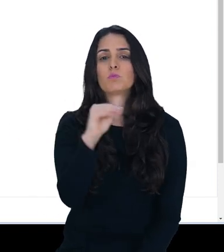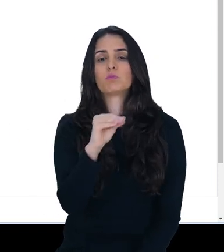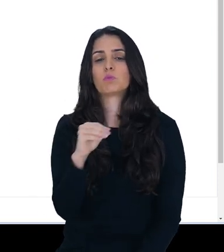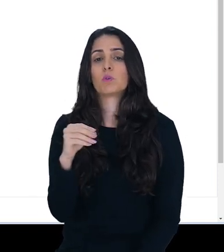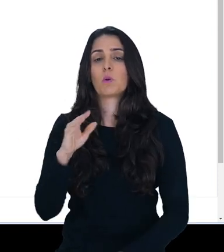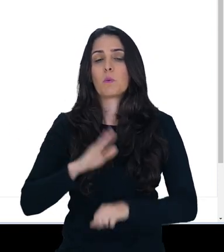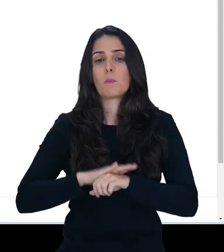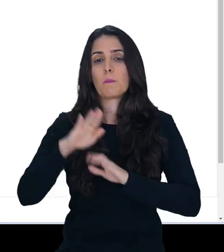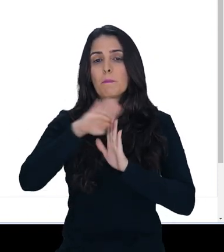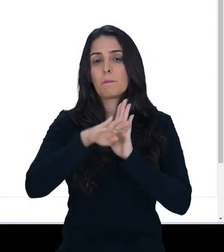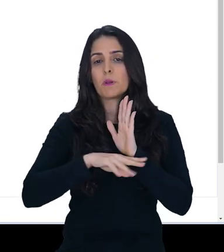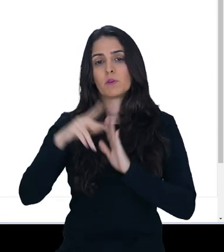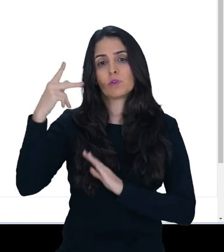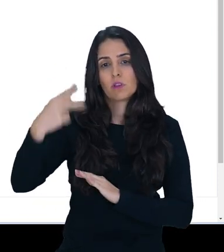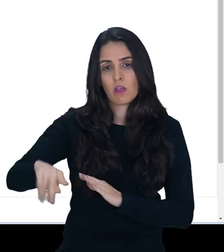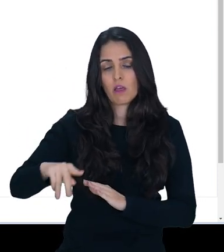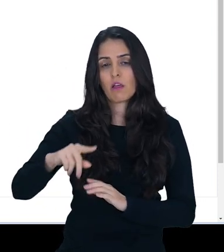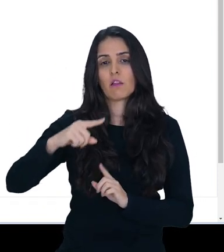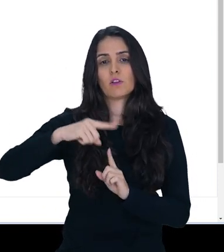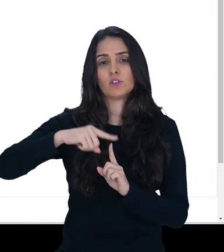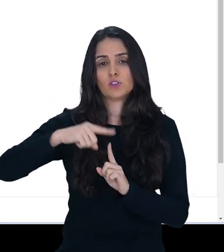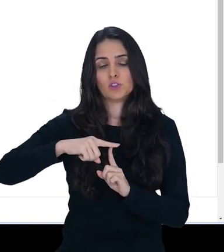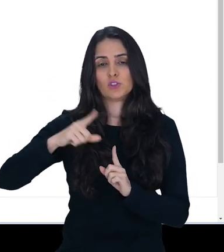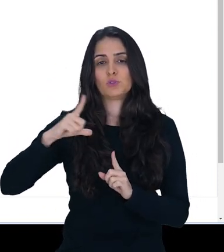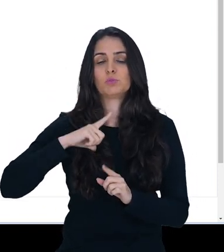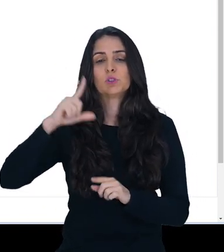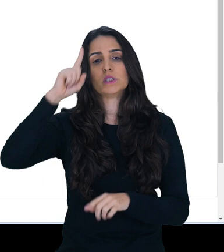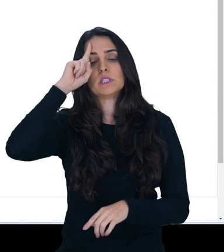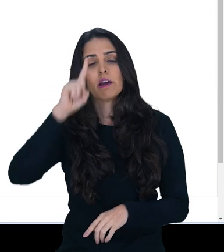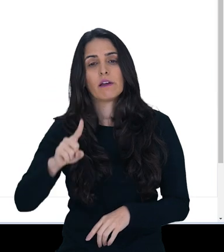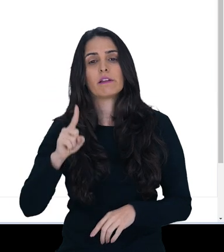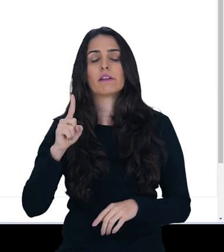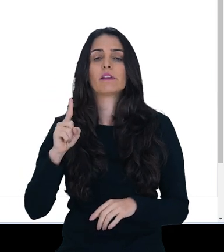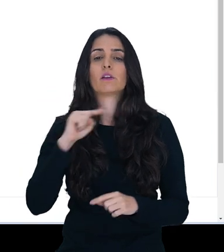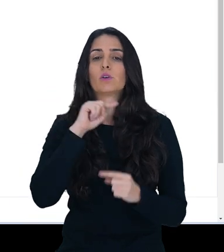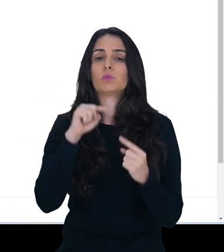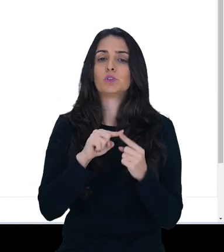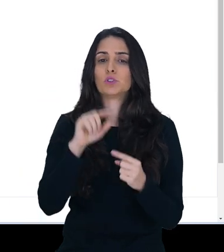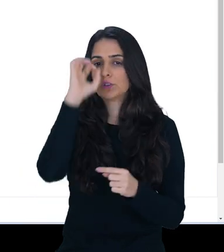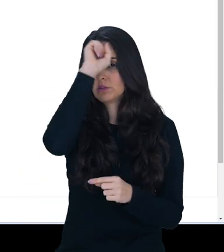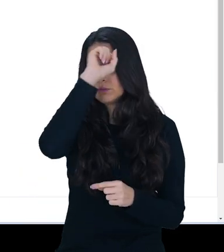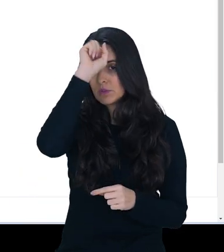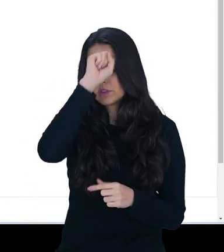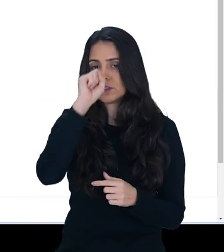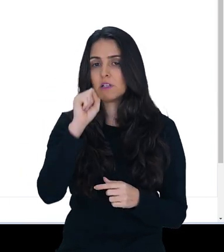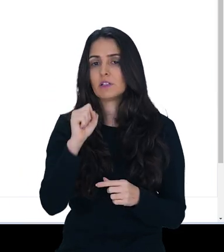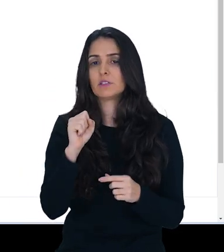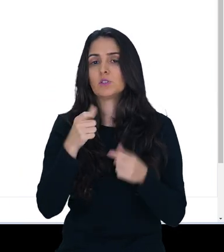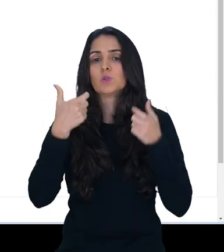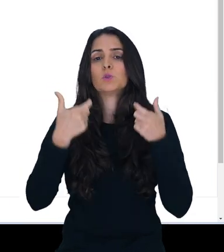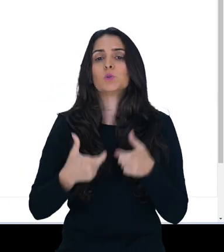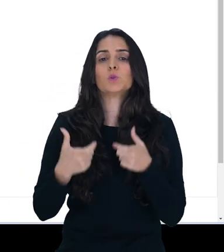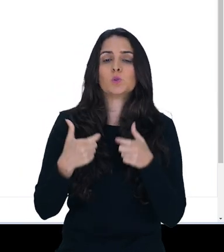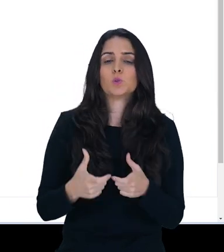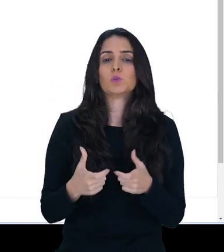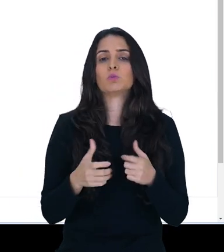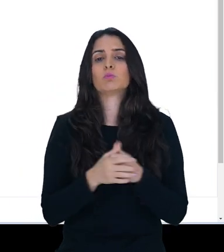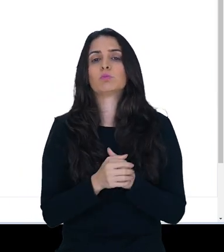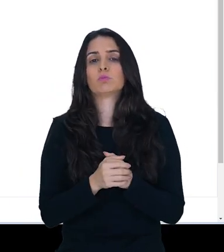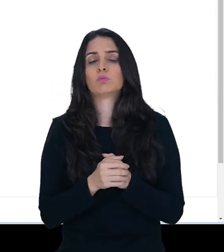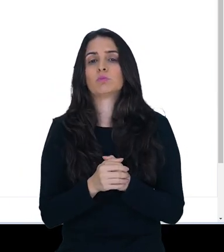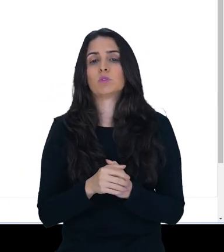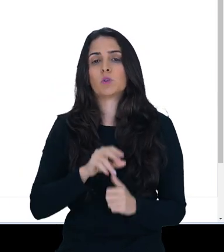ela postou o seu plano marcou o nível de ensino a modalidade a data o objetivo de aprendizagem a